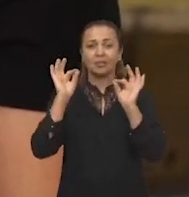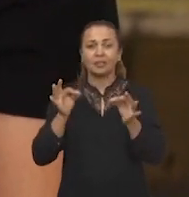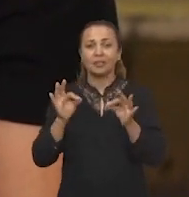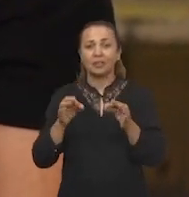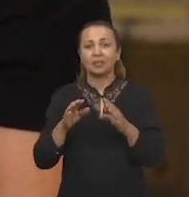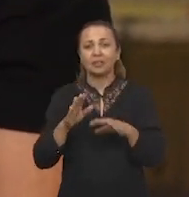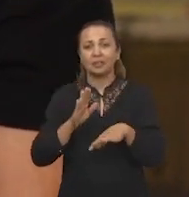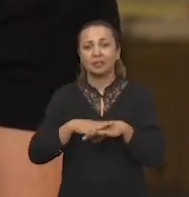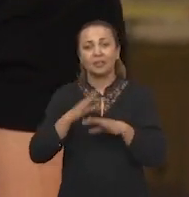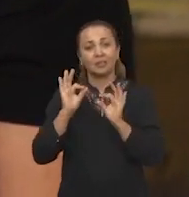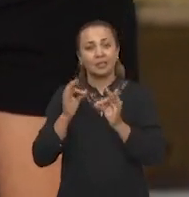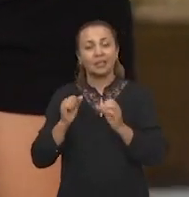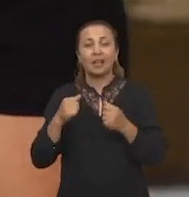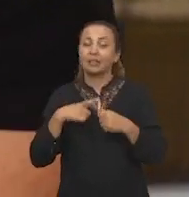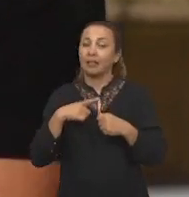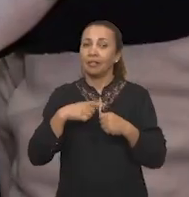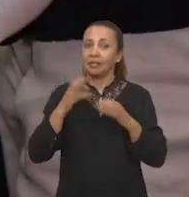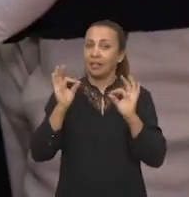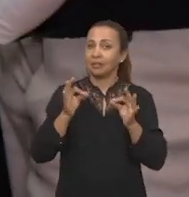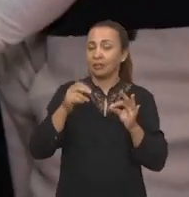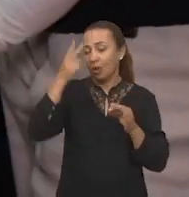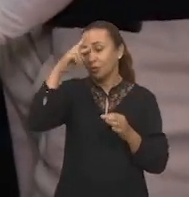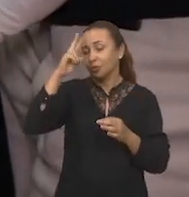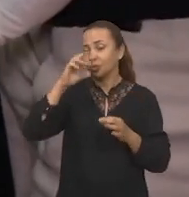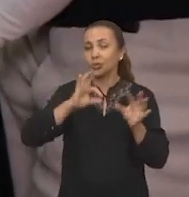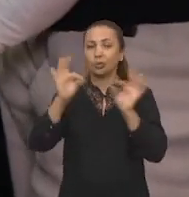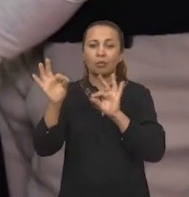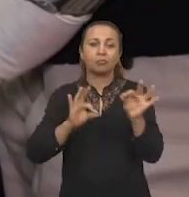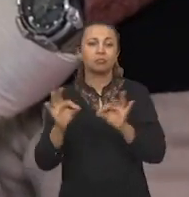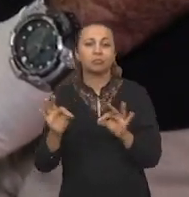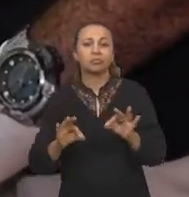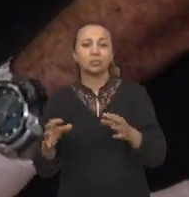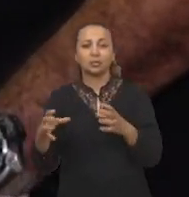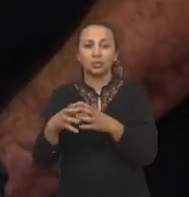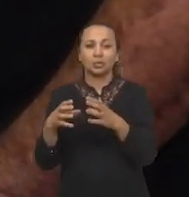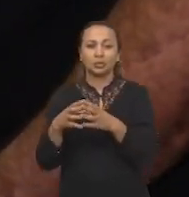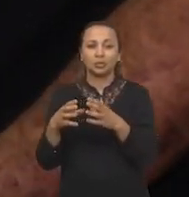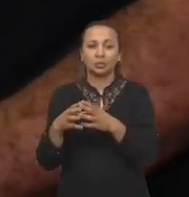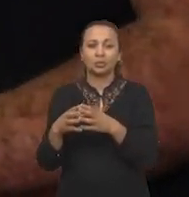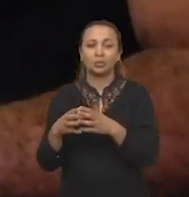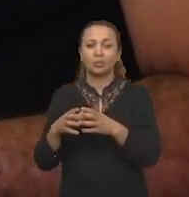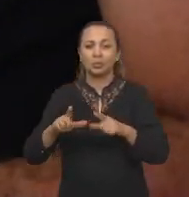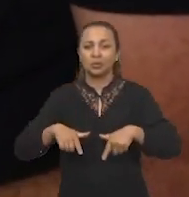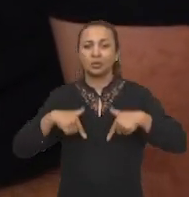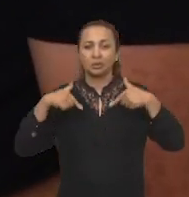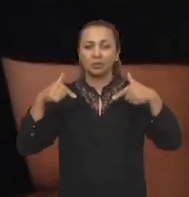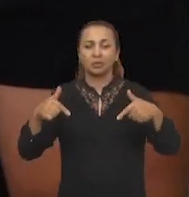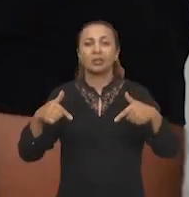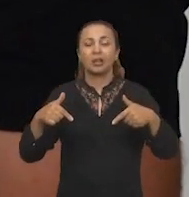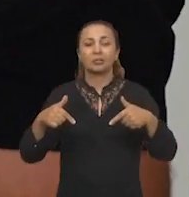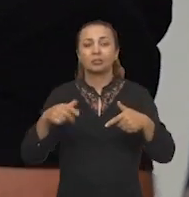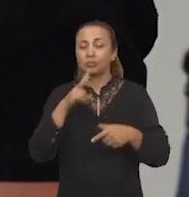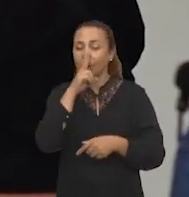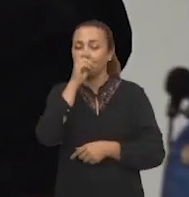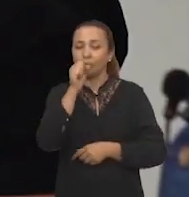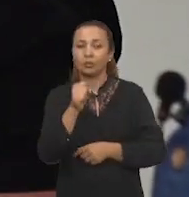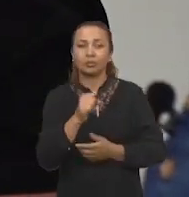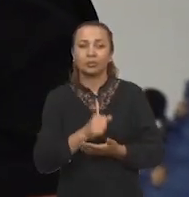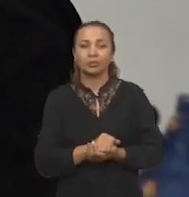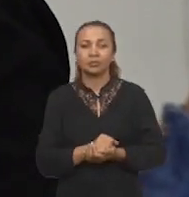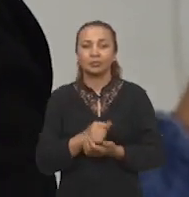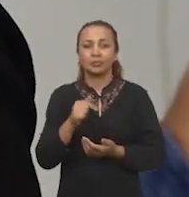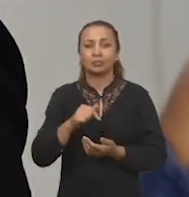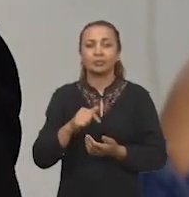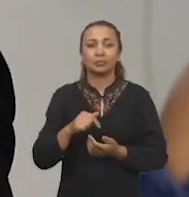retalhos, a gente tem que dar sentido a essa história dessas organizações e desses grupos que lutaram, que resistiram, né? Além desse